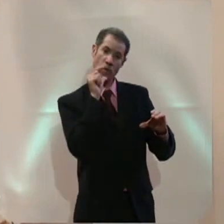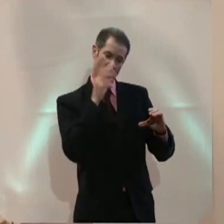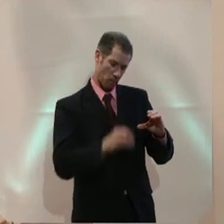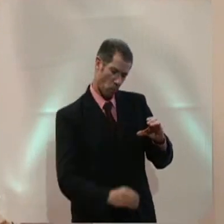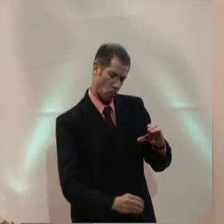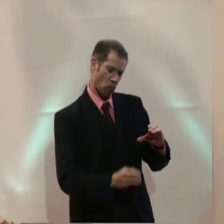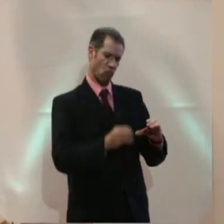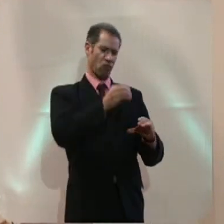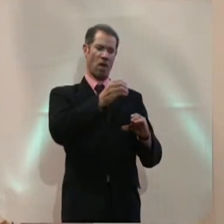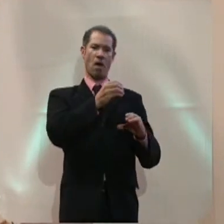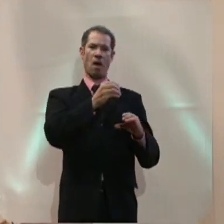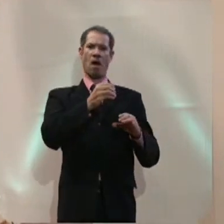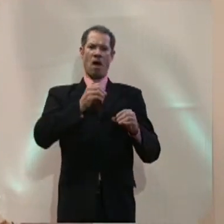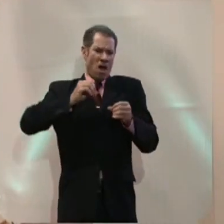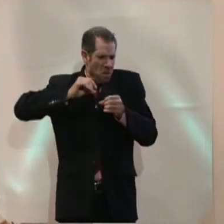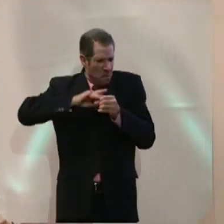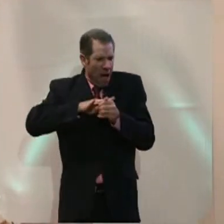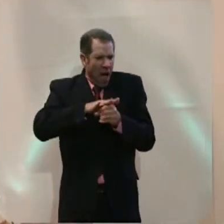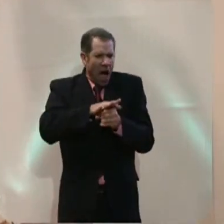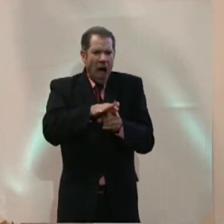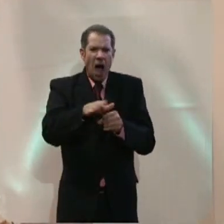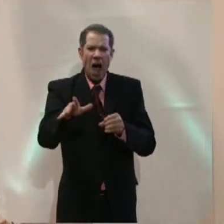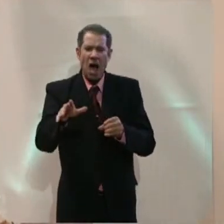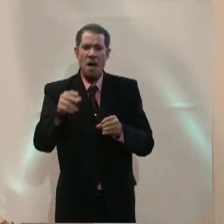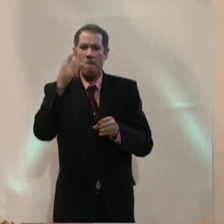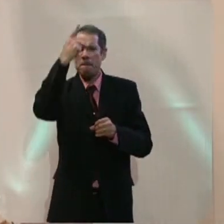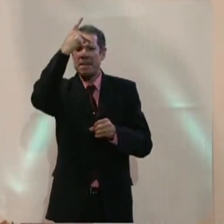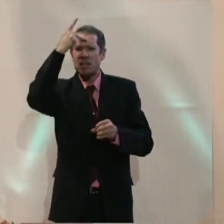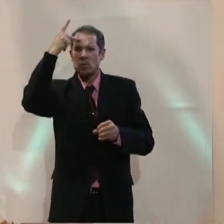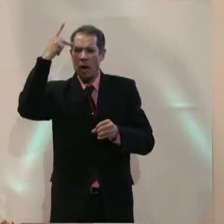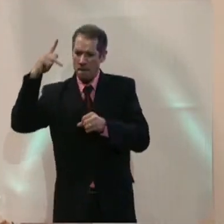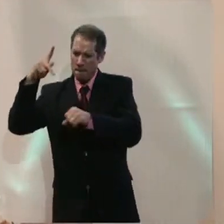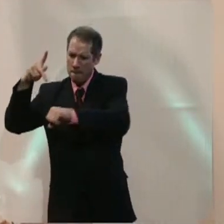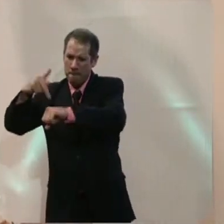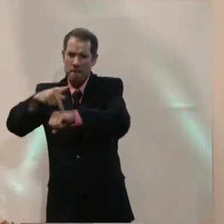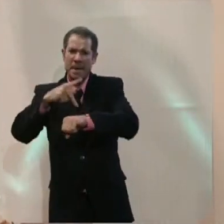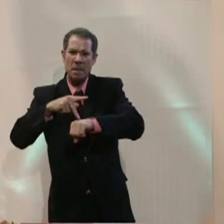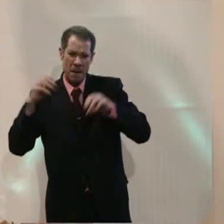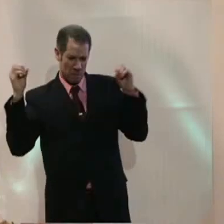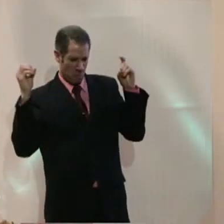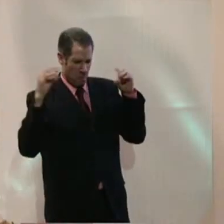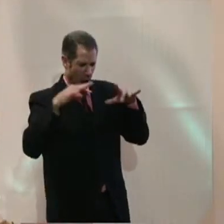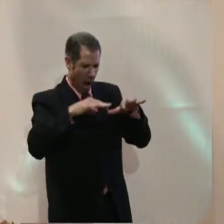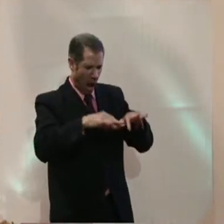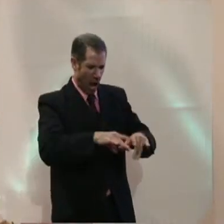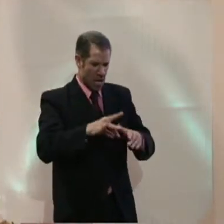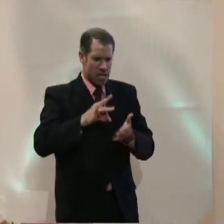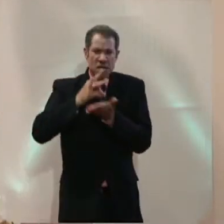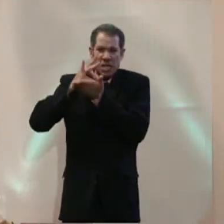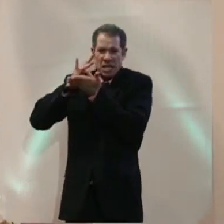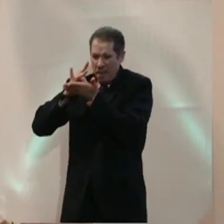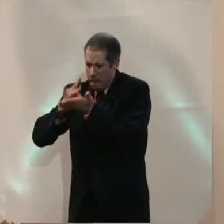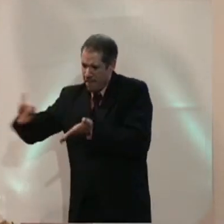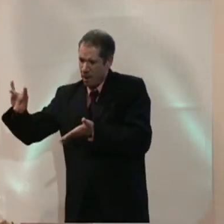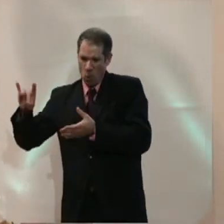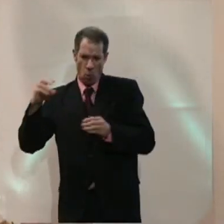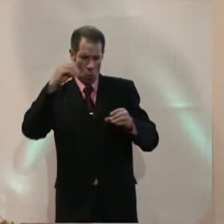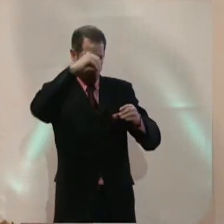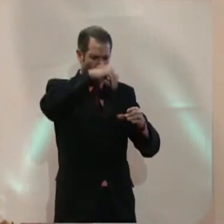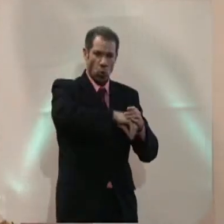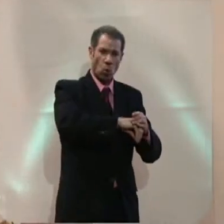fonte inesgotável. Então desentulha o poço, tira o que o inimigo colocou ali e você vai